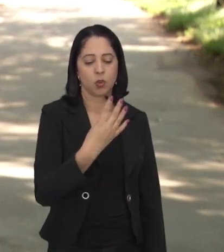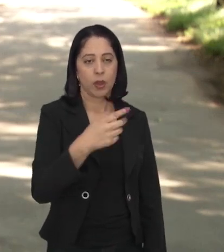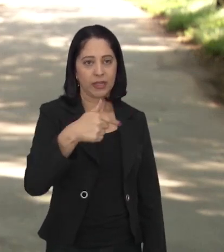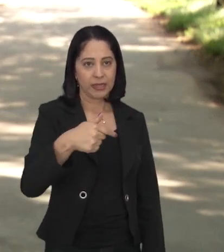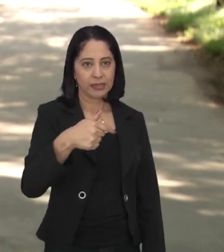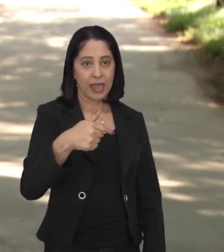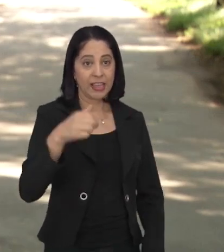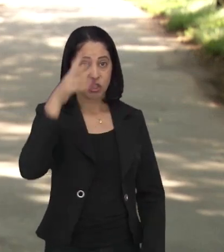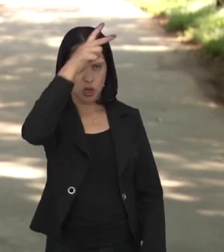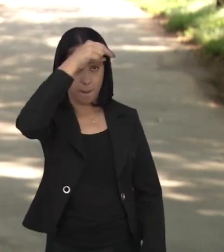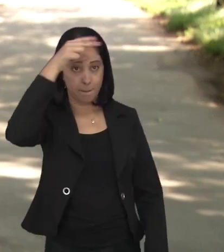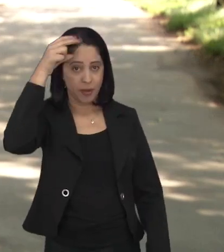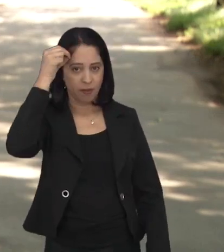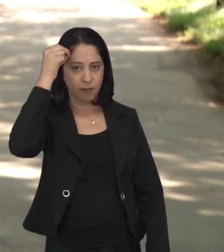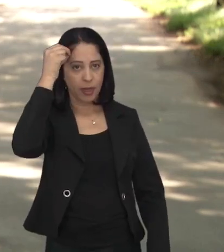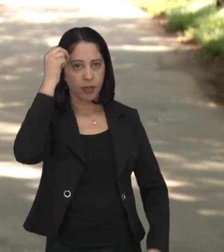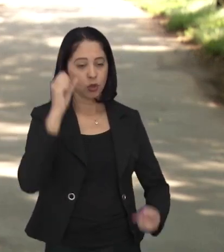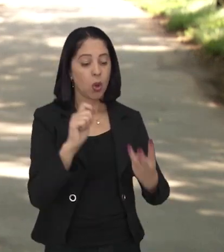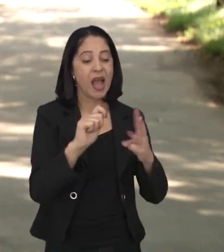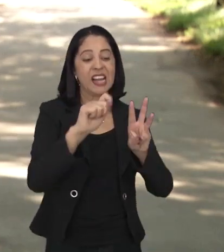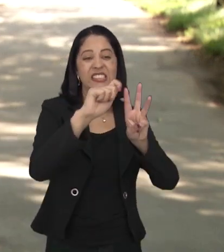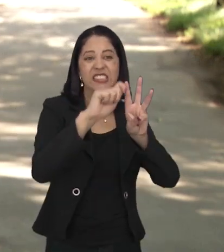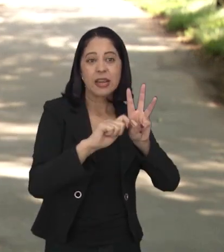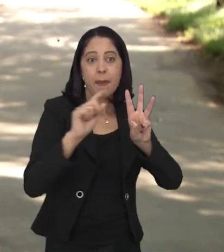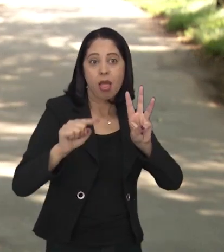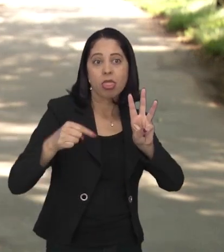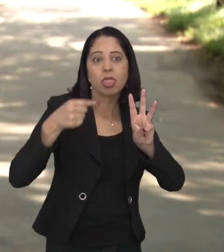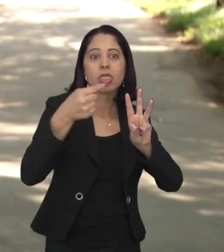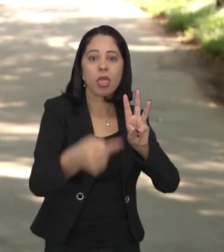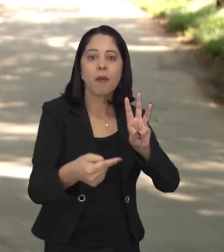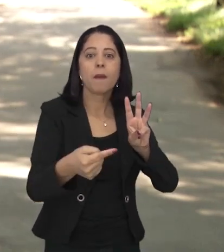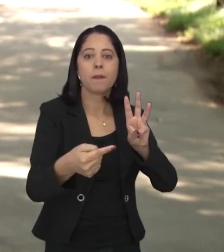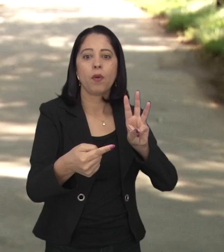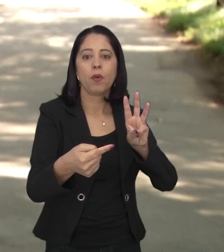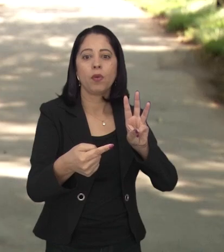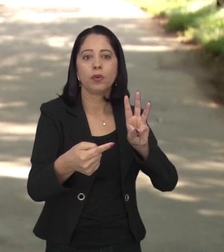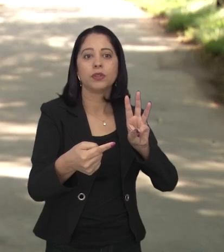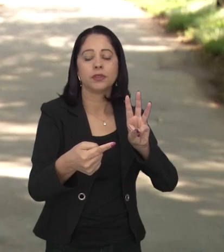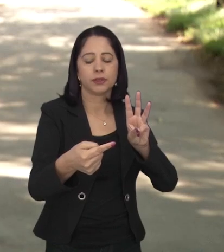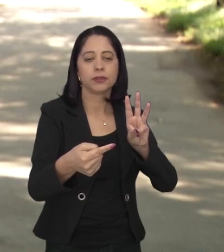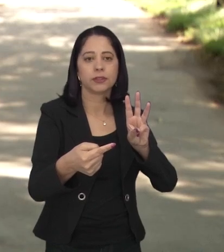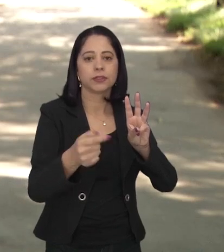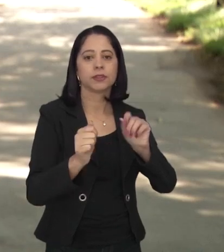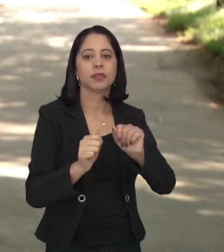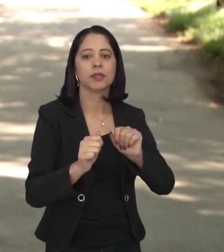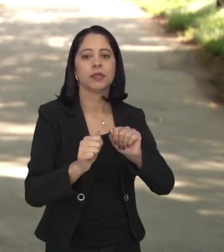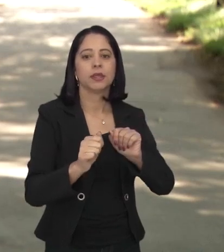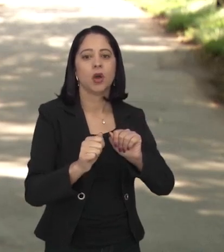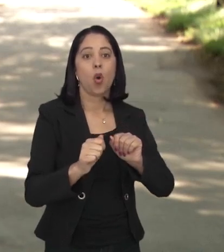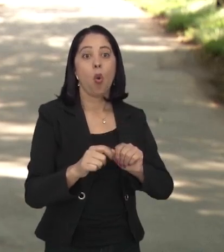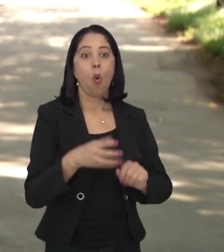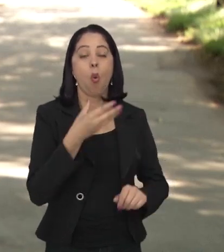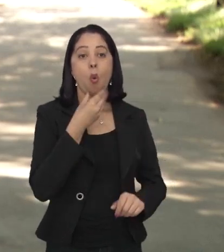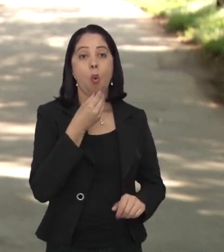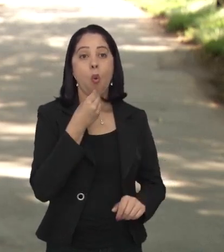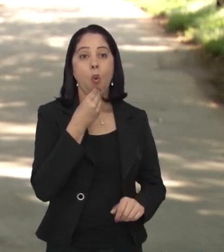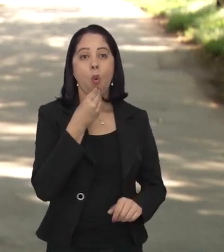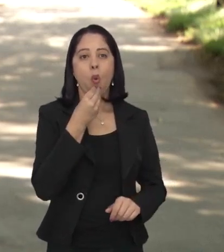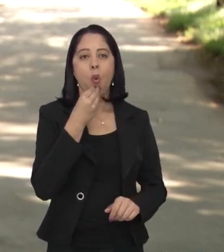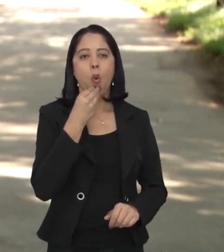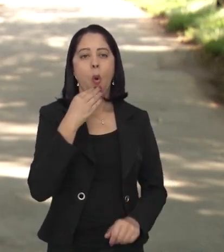e 2, 3 meses depois, ele foi procurado pelo então tenente-coronel